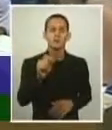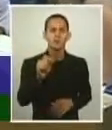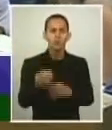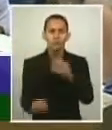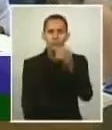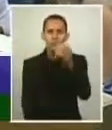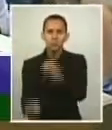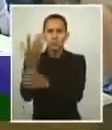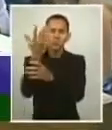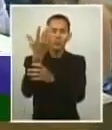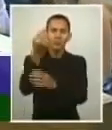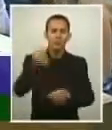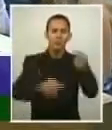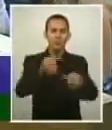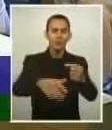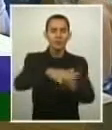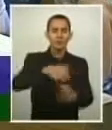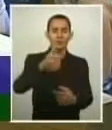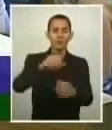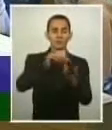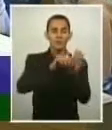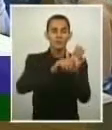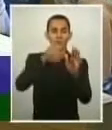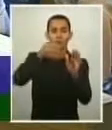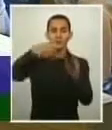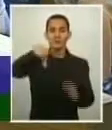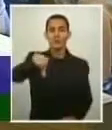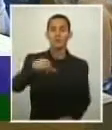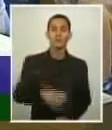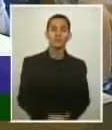emerge na cena política no século 19